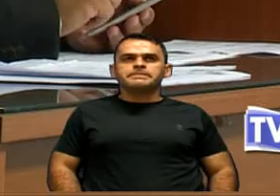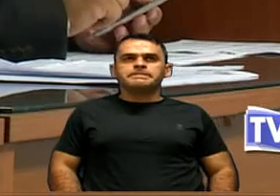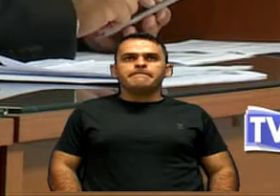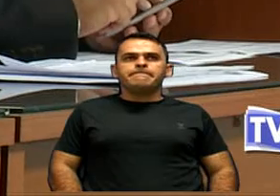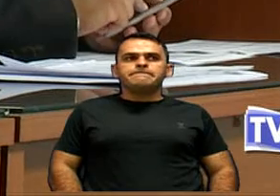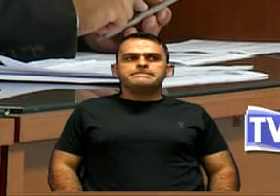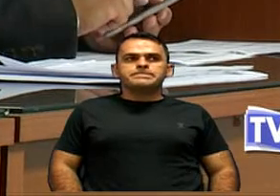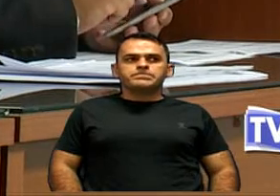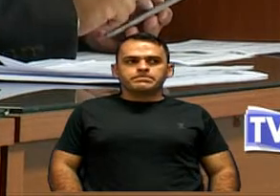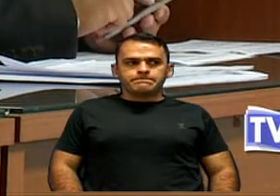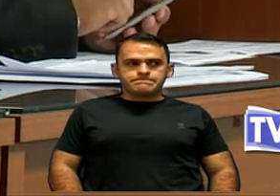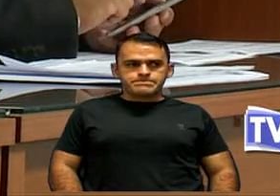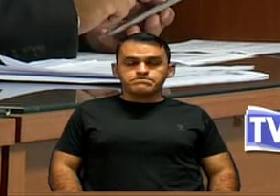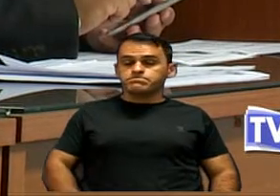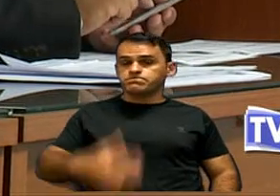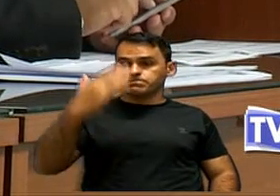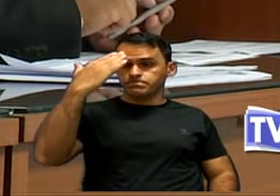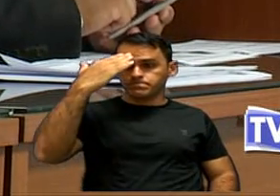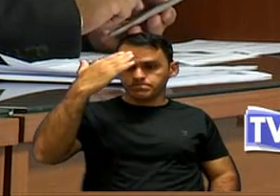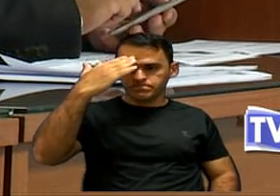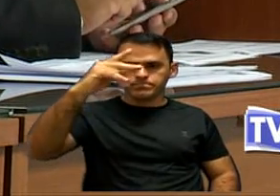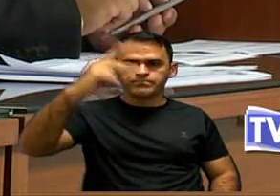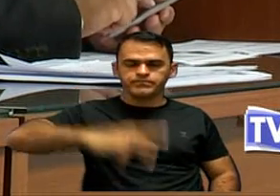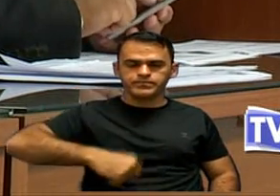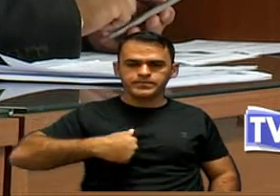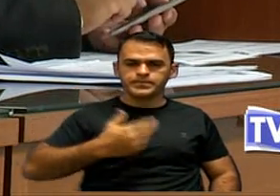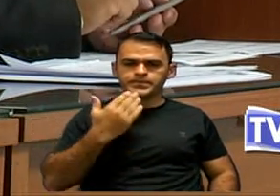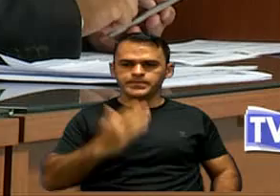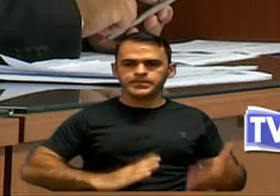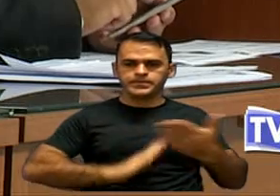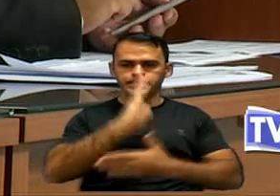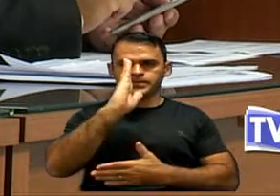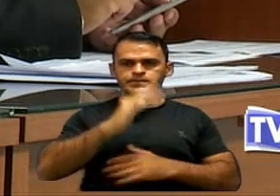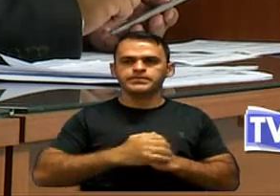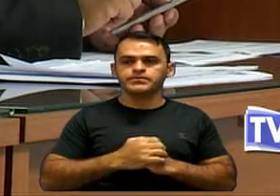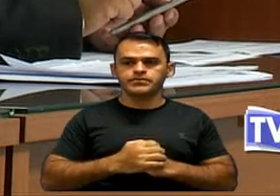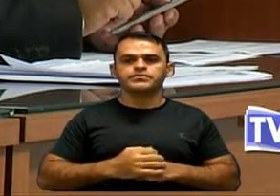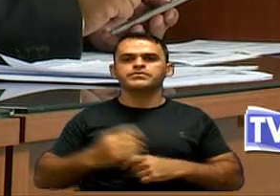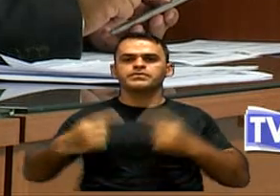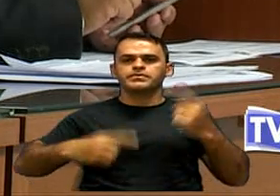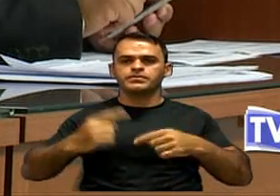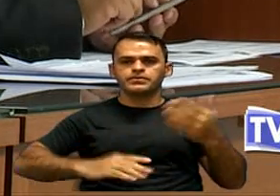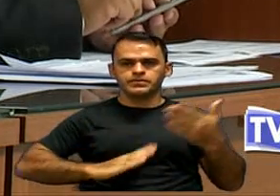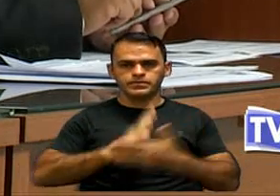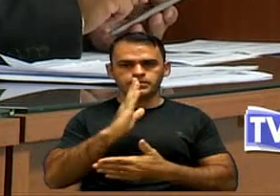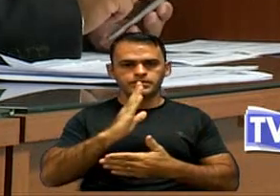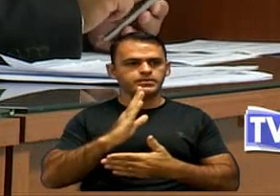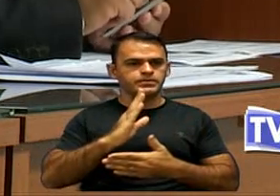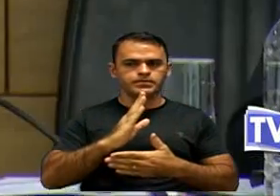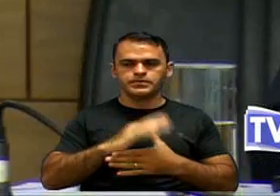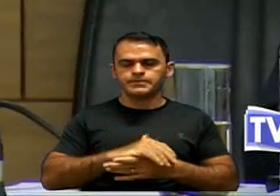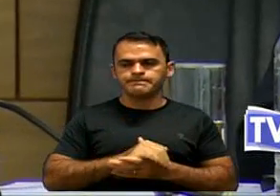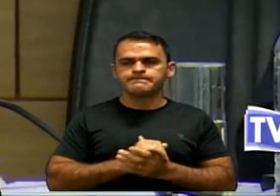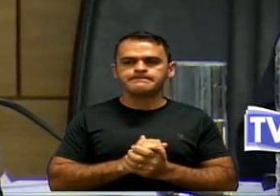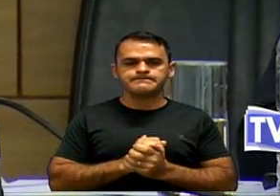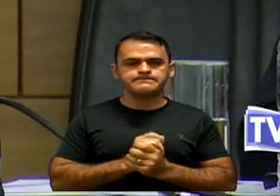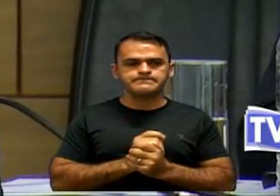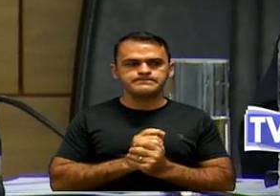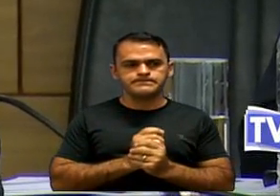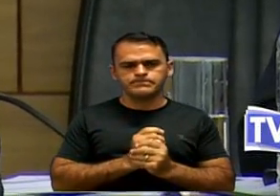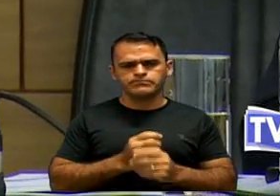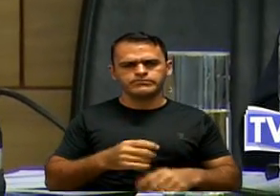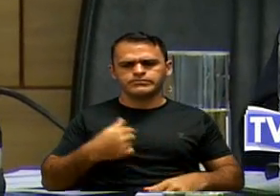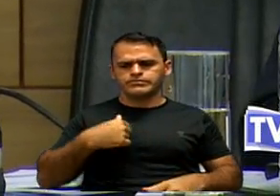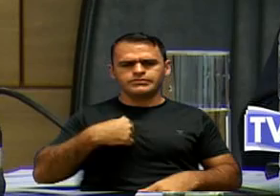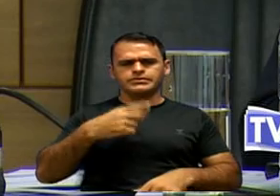Viu? Fala como líder. Obrigado, presidente. Peço aprovação dos colegas. Encerrada a discussão, os vereadores. Faz tempo esperando